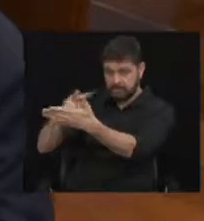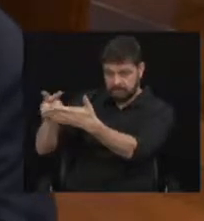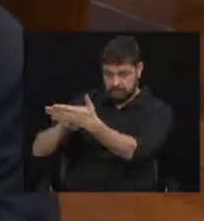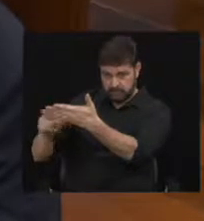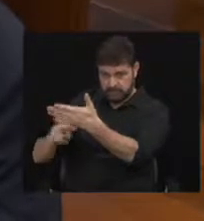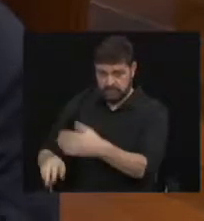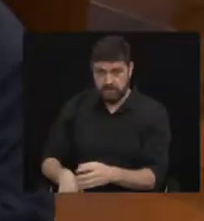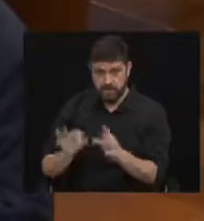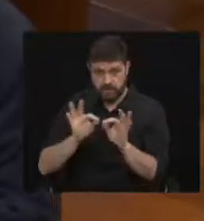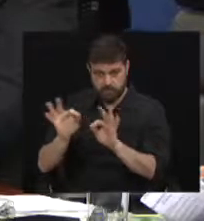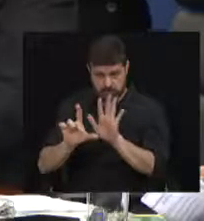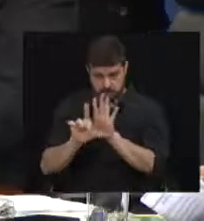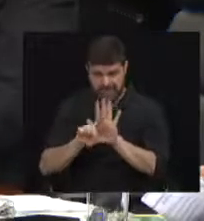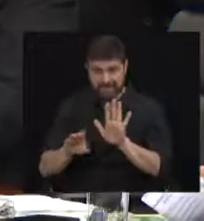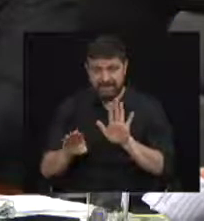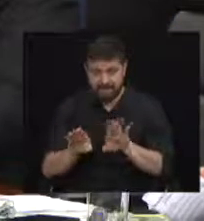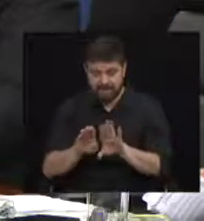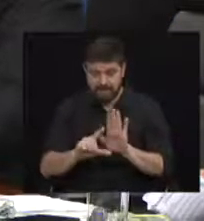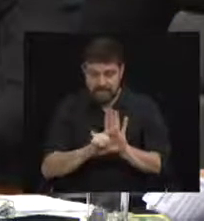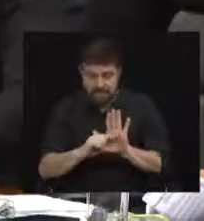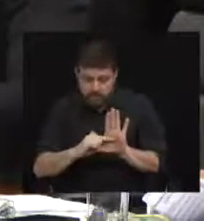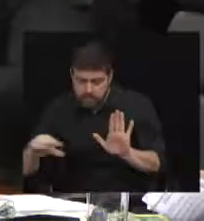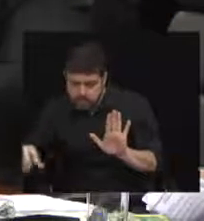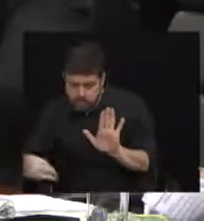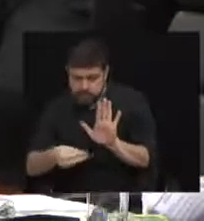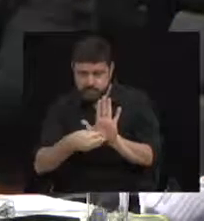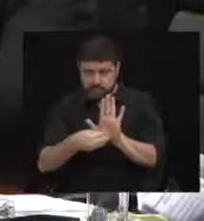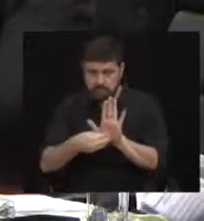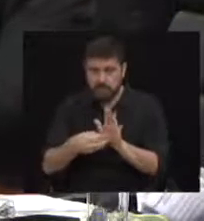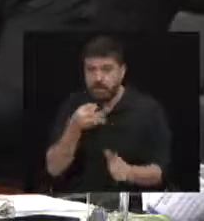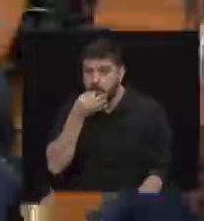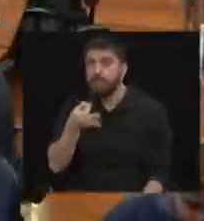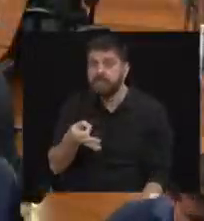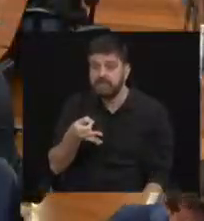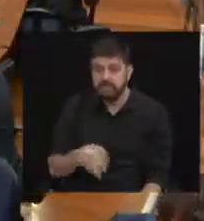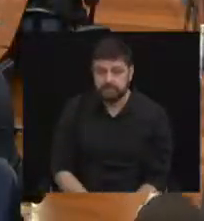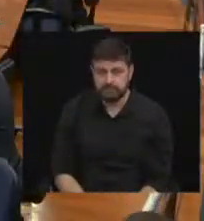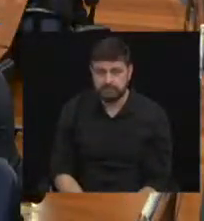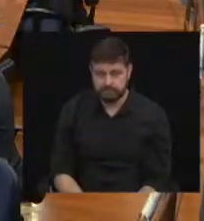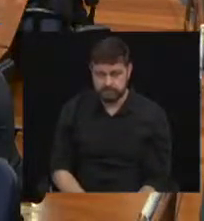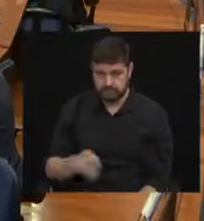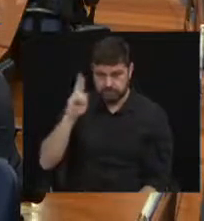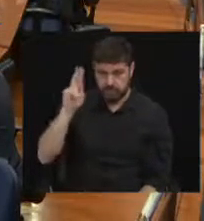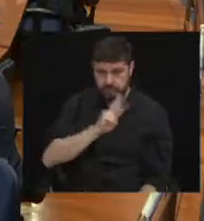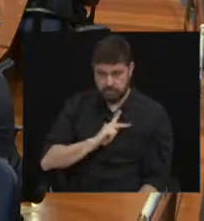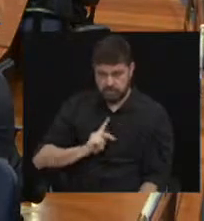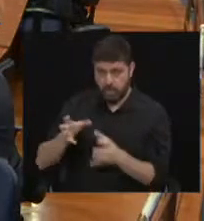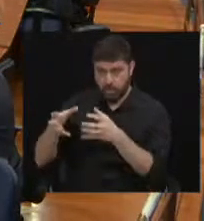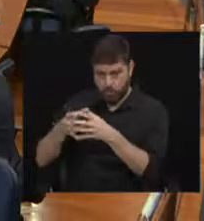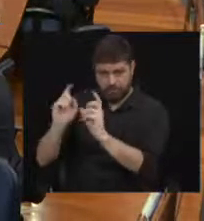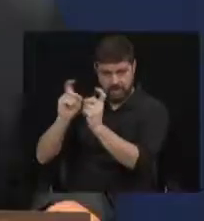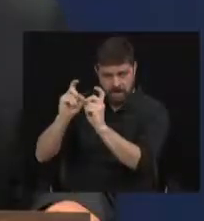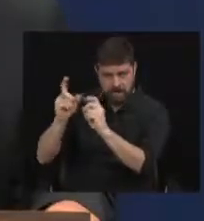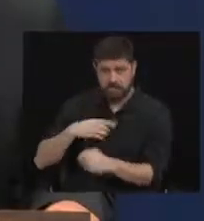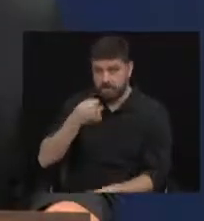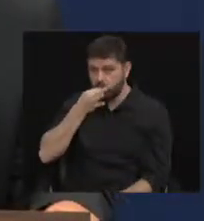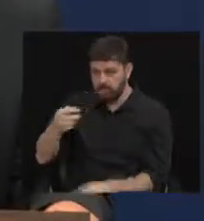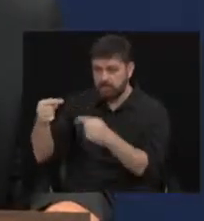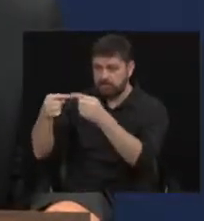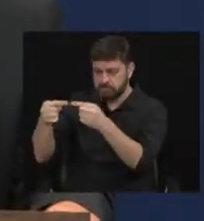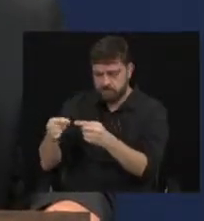obrigatoriedade da presença de intérprete de libras de sinais no centro de formação de condutores do município. Eu convoco a Comissão de